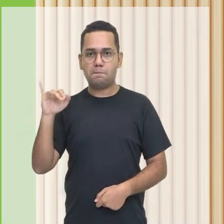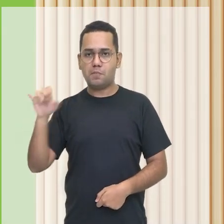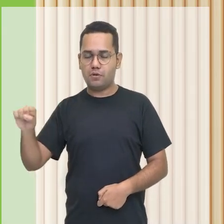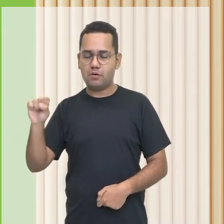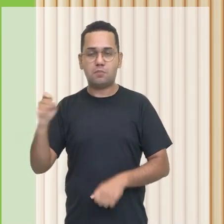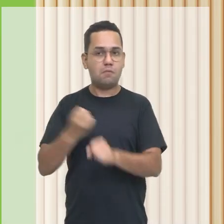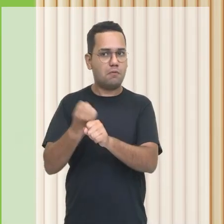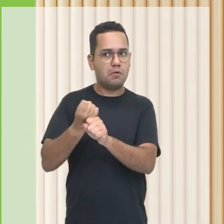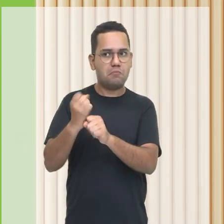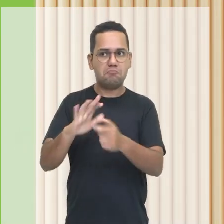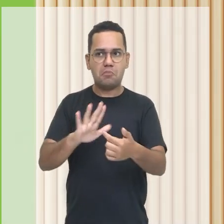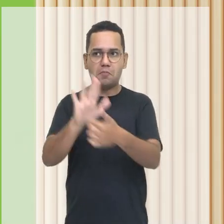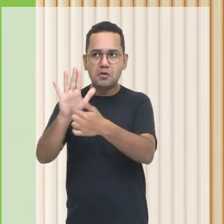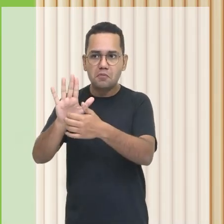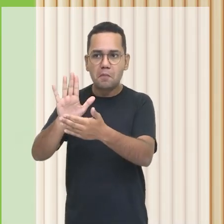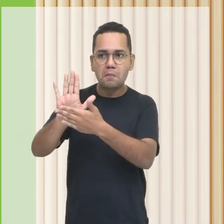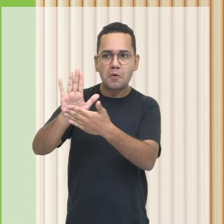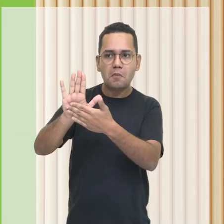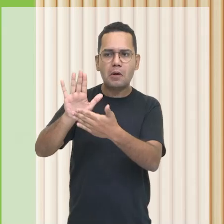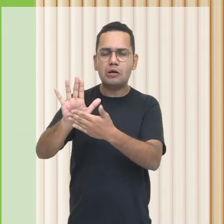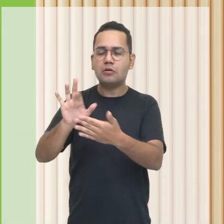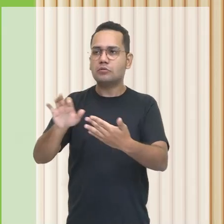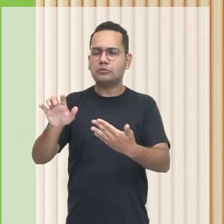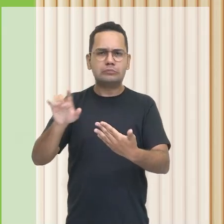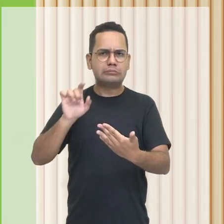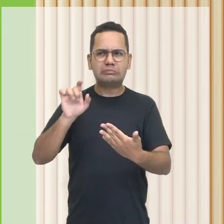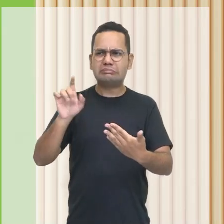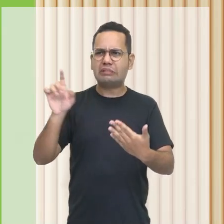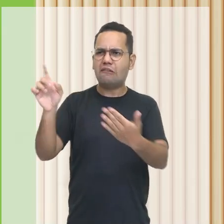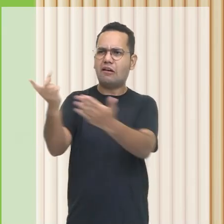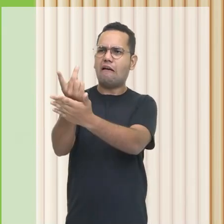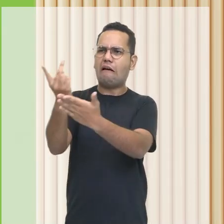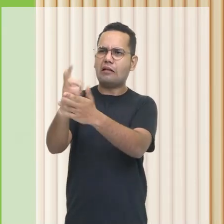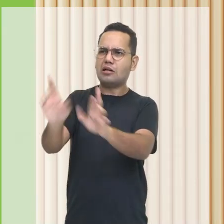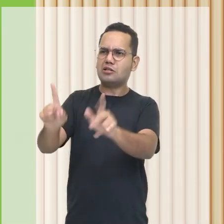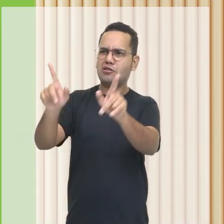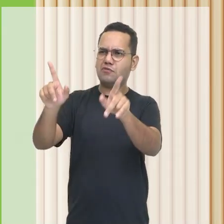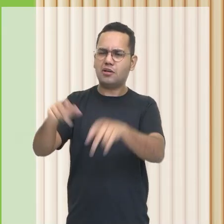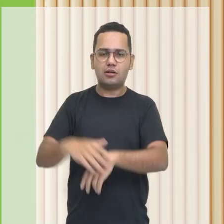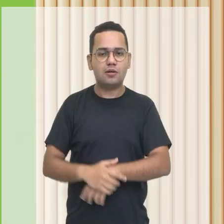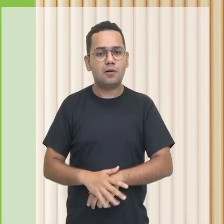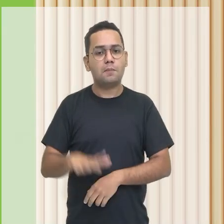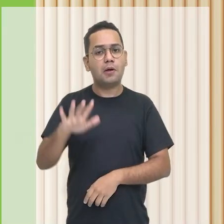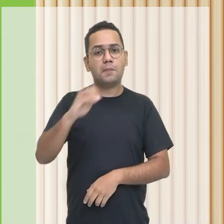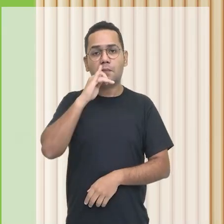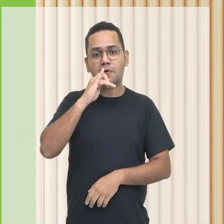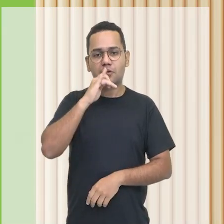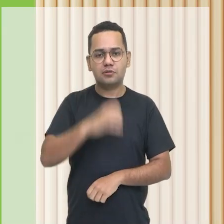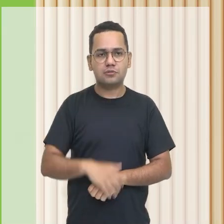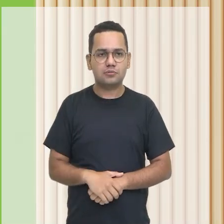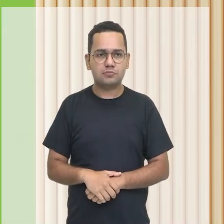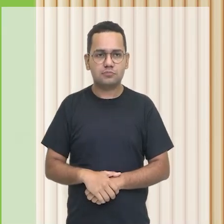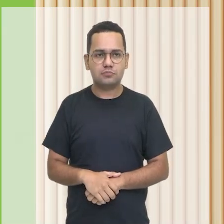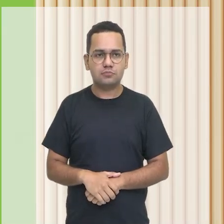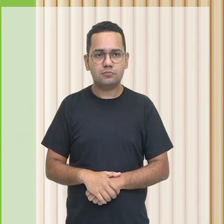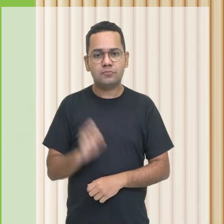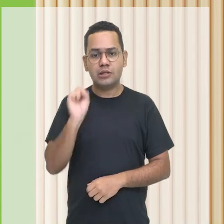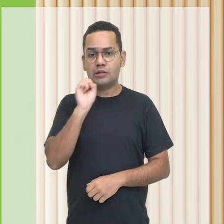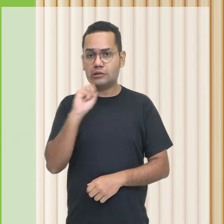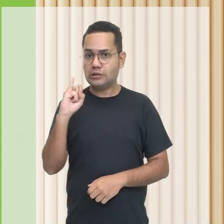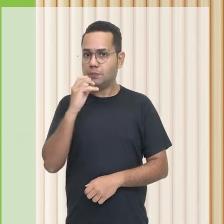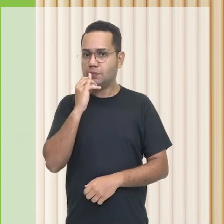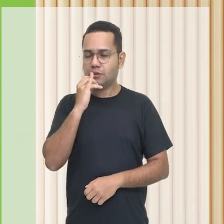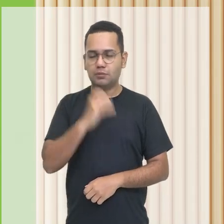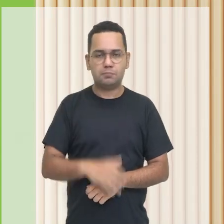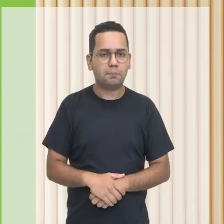mal interpretado, dizendo que o homem, as pessoas quando liam, né, as pessoas